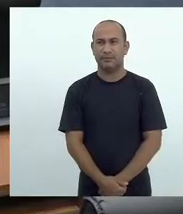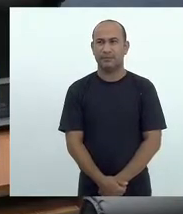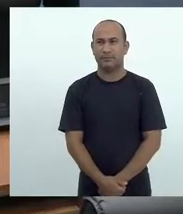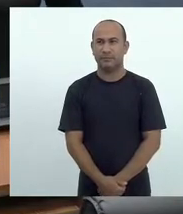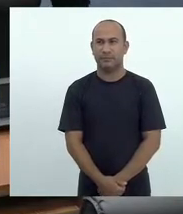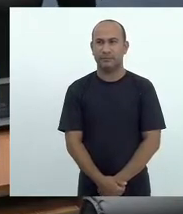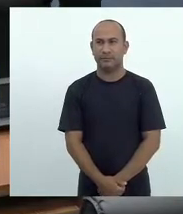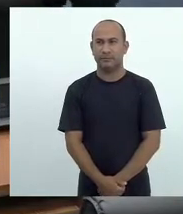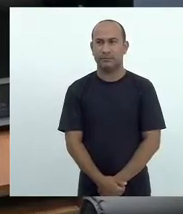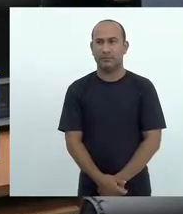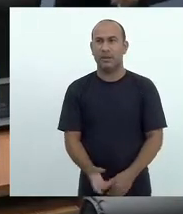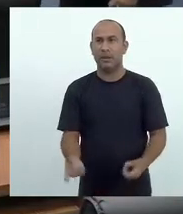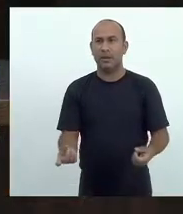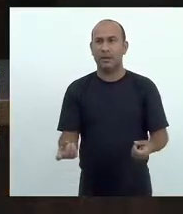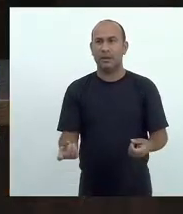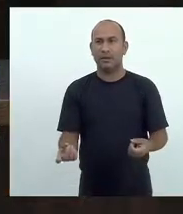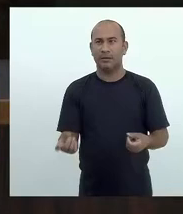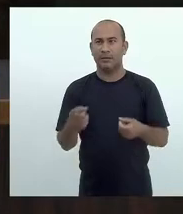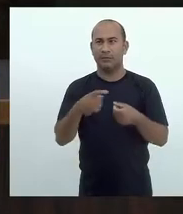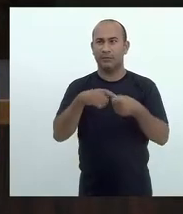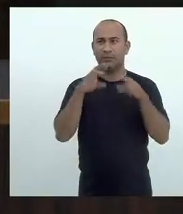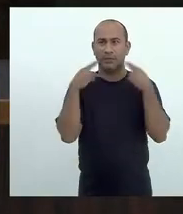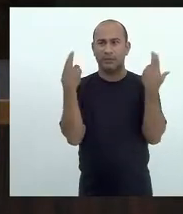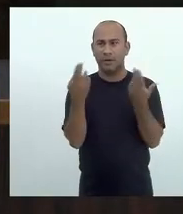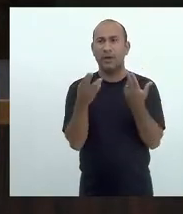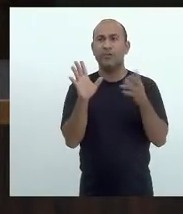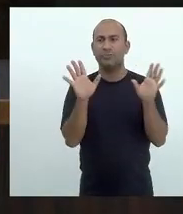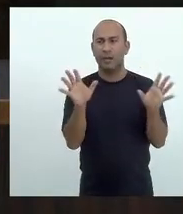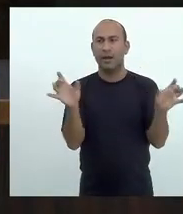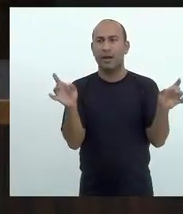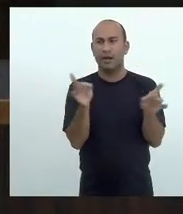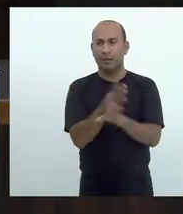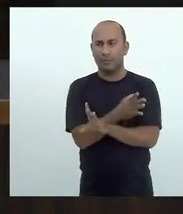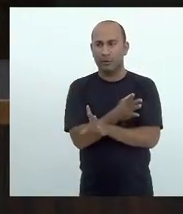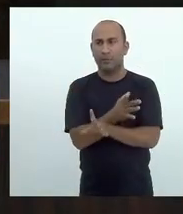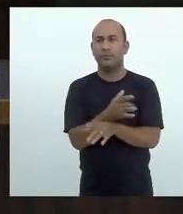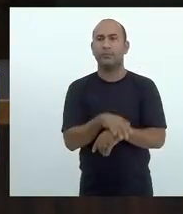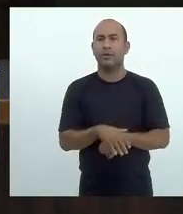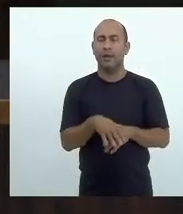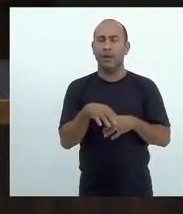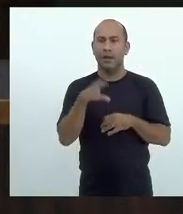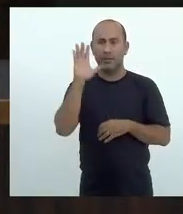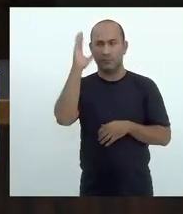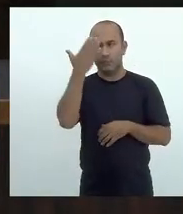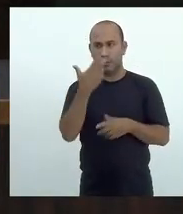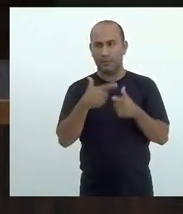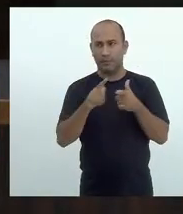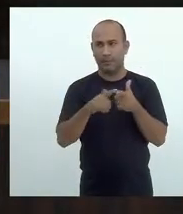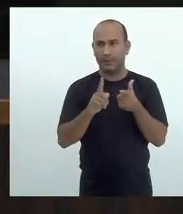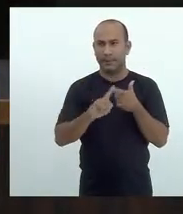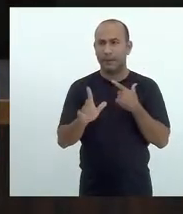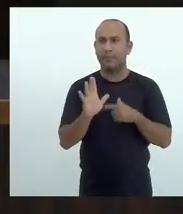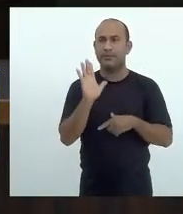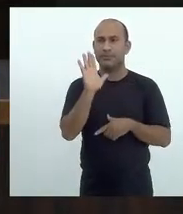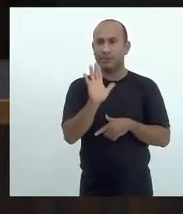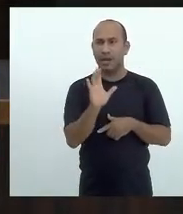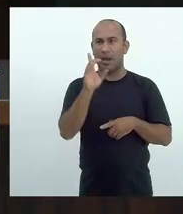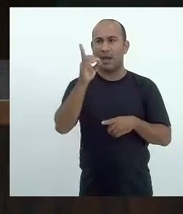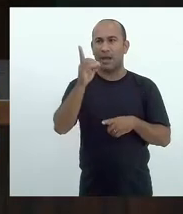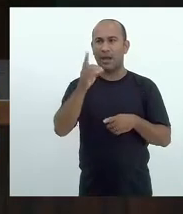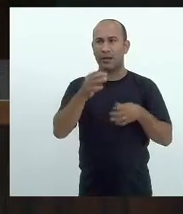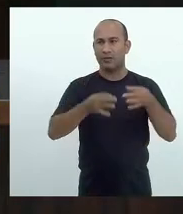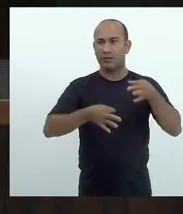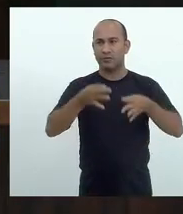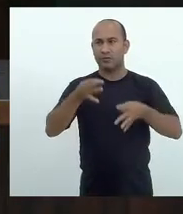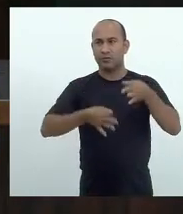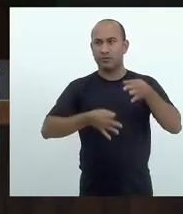Antônio. Vamos retomar a sessão. O problema do link já está resolvido. Para emitir parecer pela Constituição e Justiça,